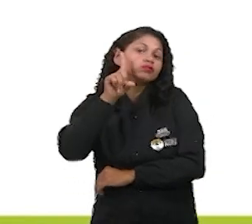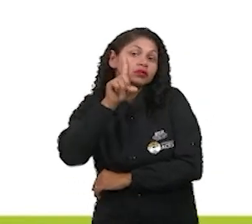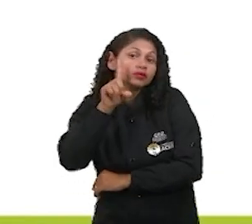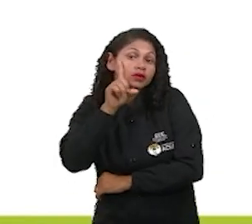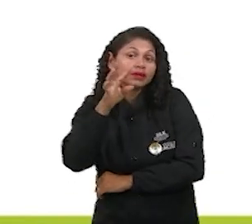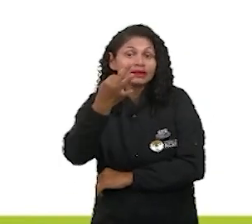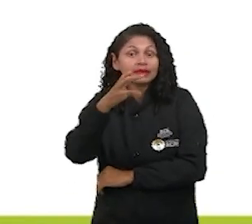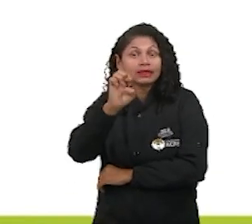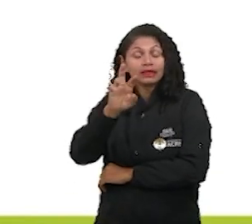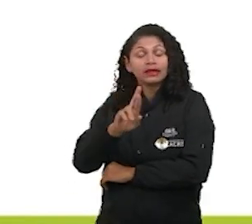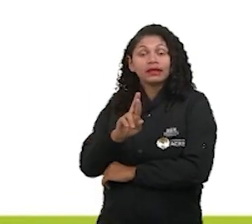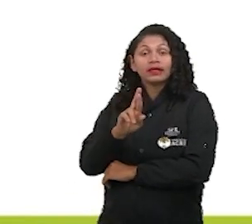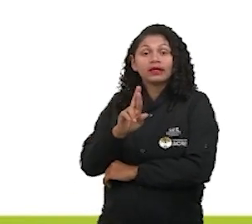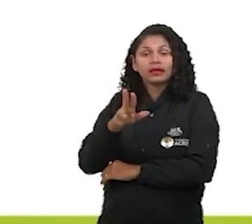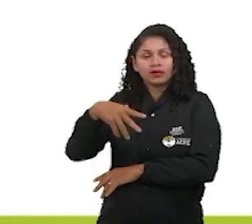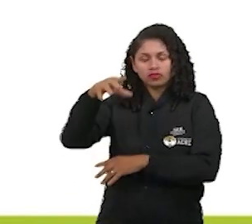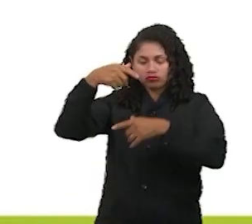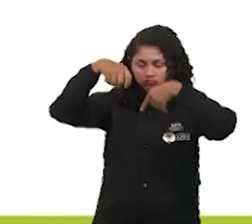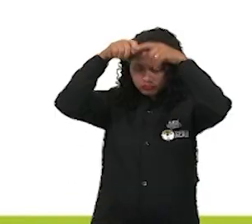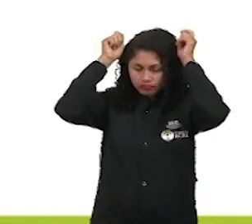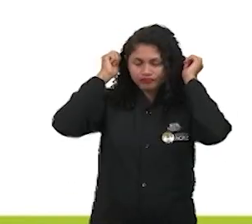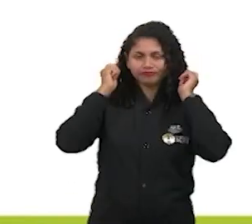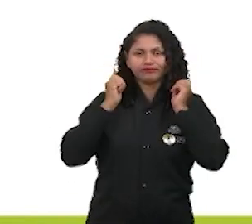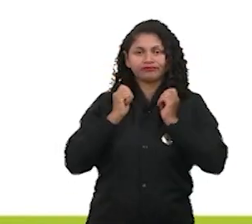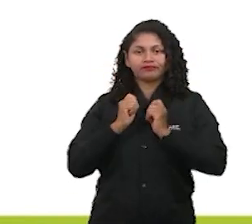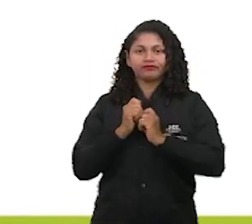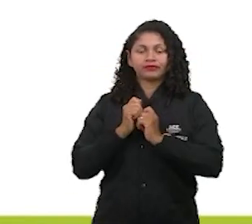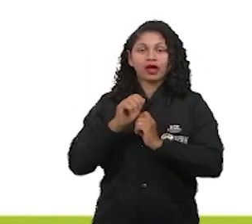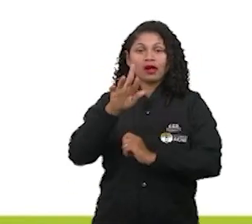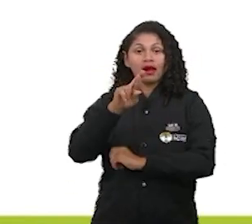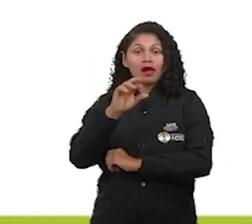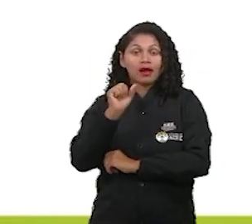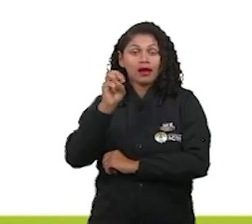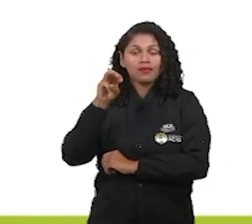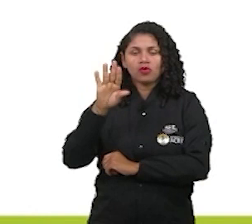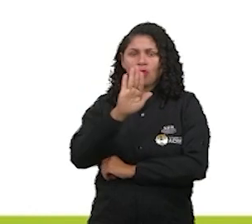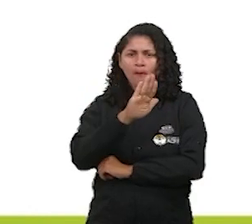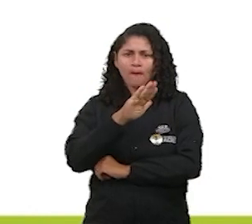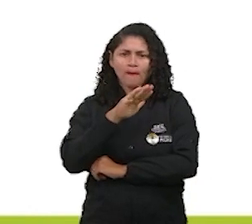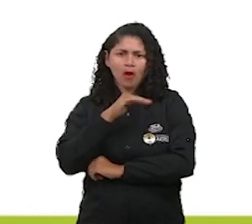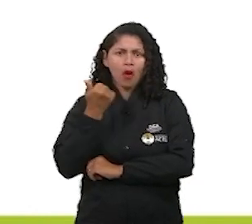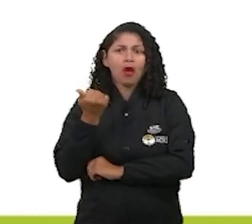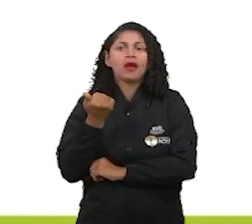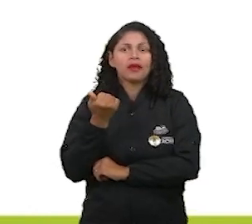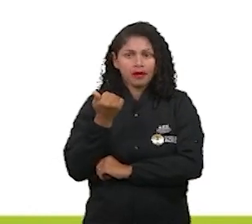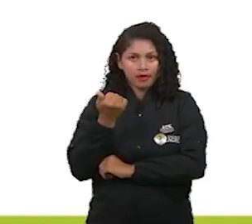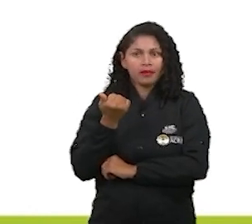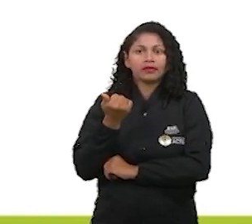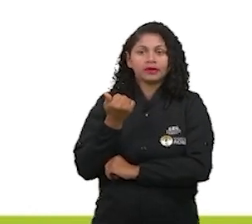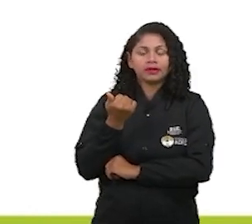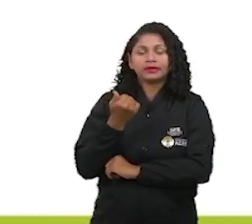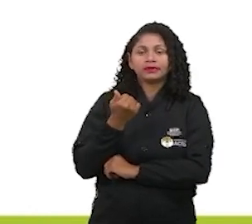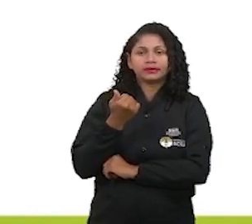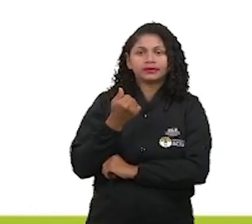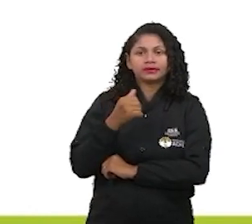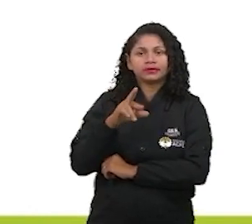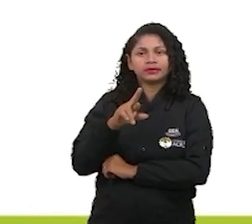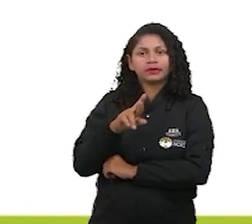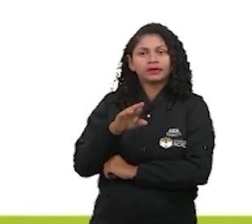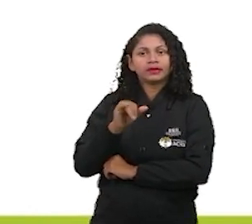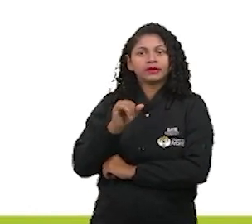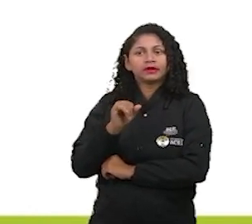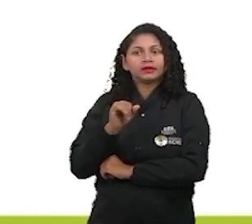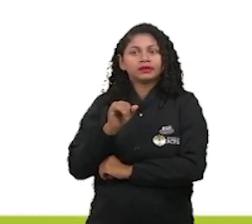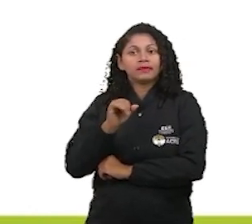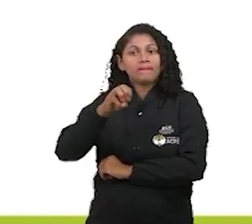Teresa para o convento. Raimundo morreu de desastre, Maria ficou para tia, Joaquim